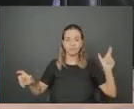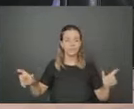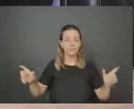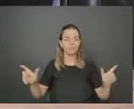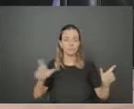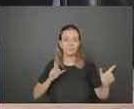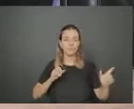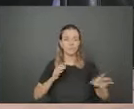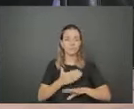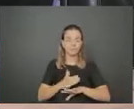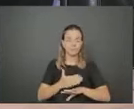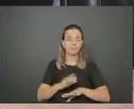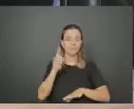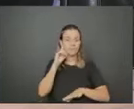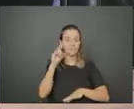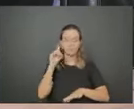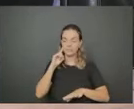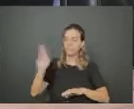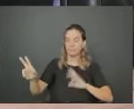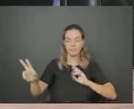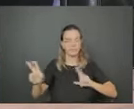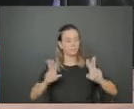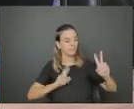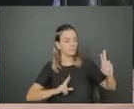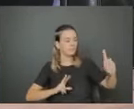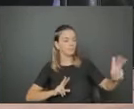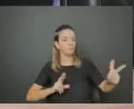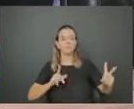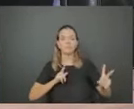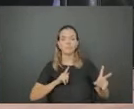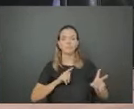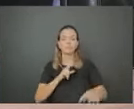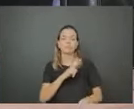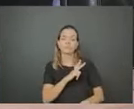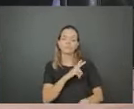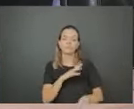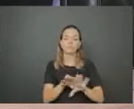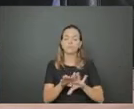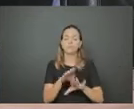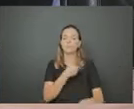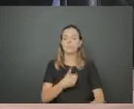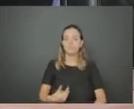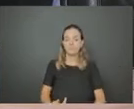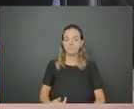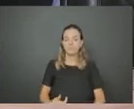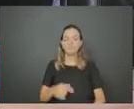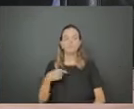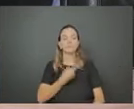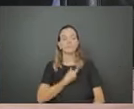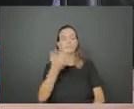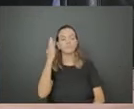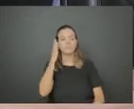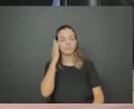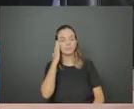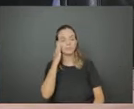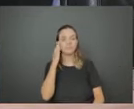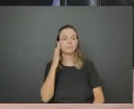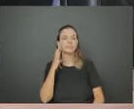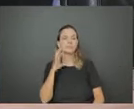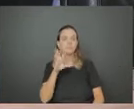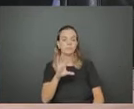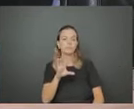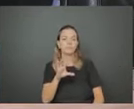na iniciativa privada e até mesmo no serviço público. Então sabemos, todos sabemos disso, né, quando entramos na